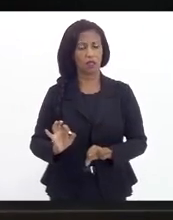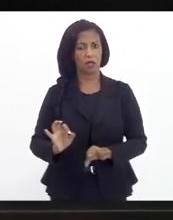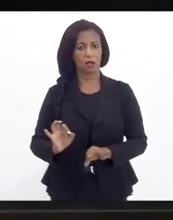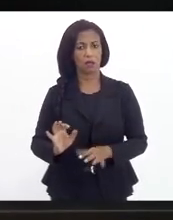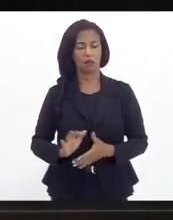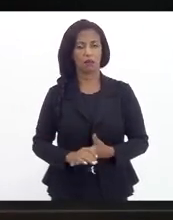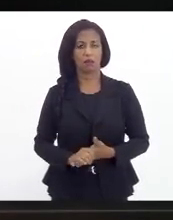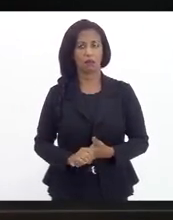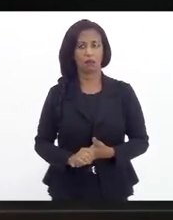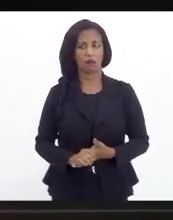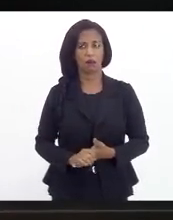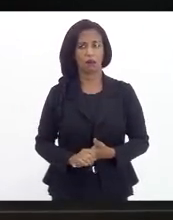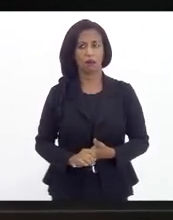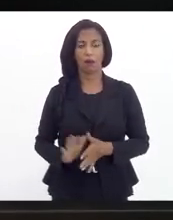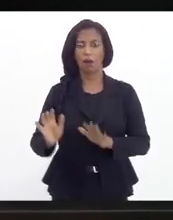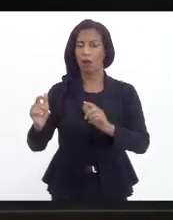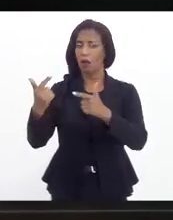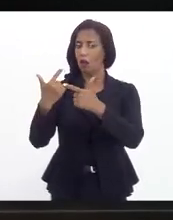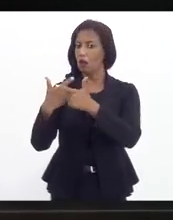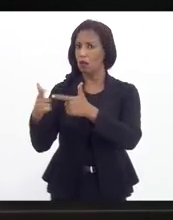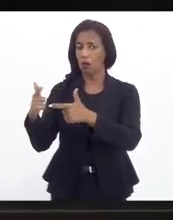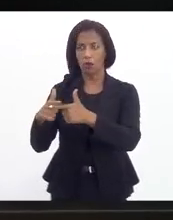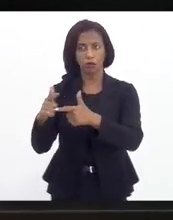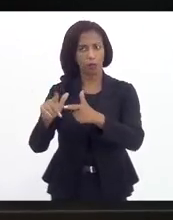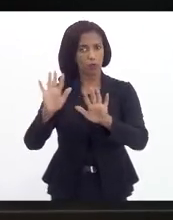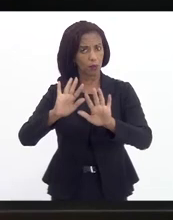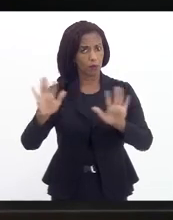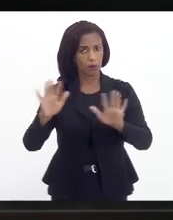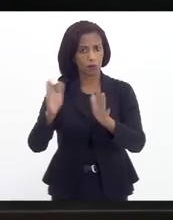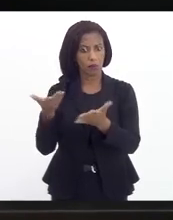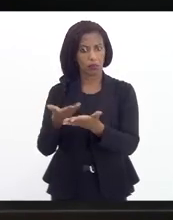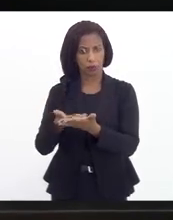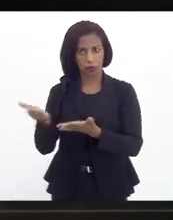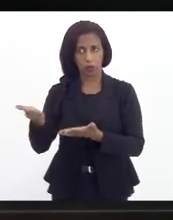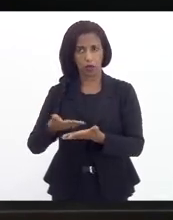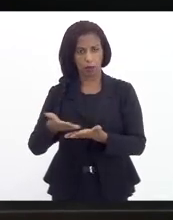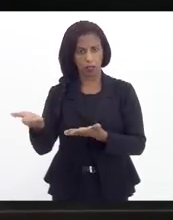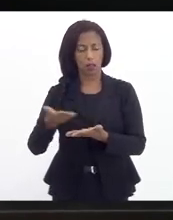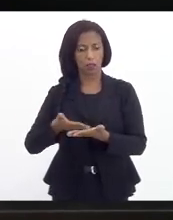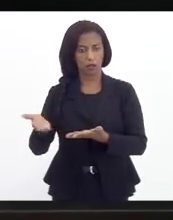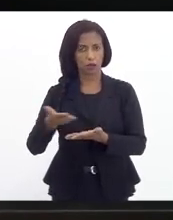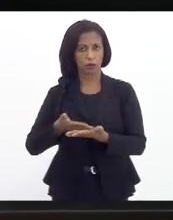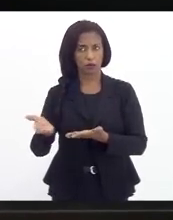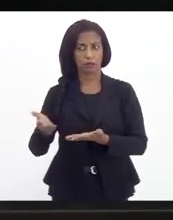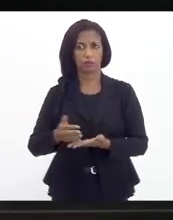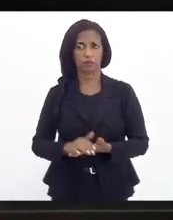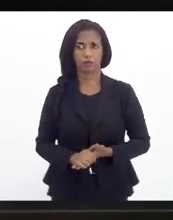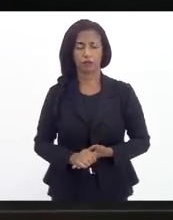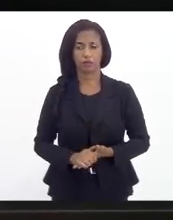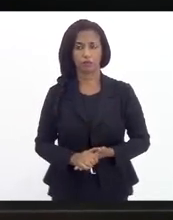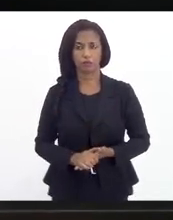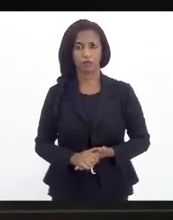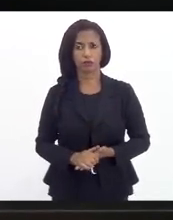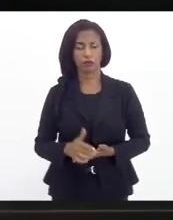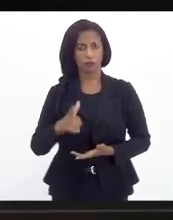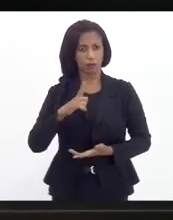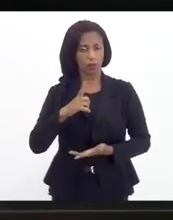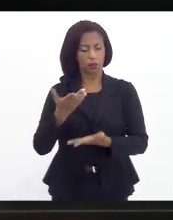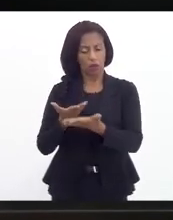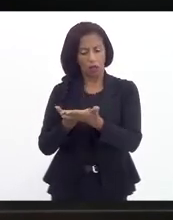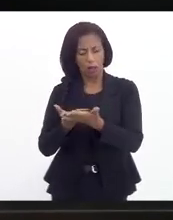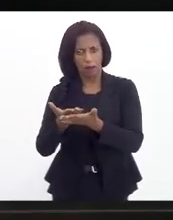Presidente, essa é uma proposta que no final... problema. Sem problema, estou encaminhando... Eu estou encaminhando a premissa